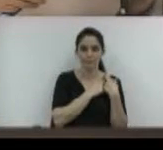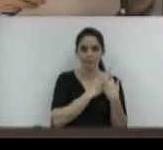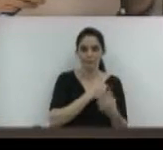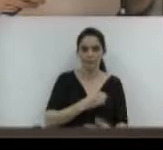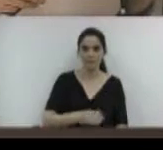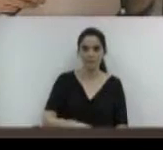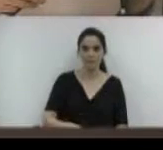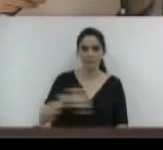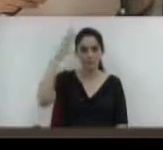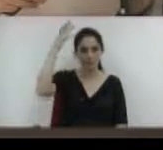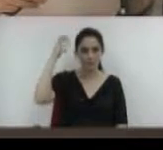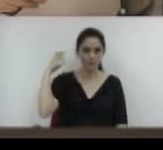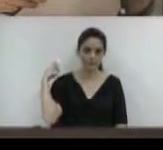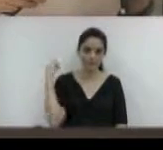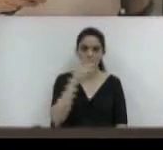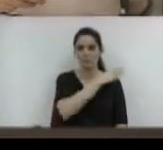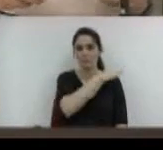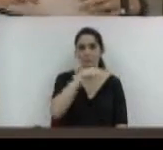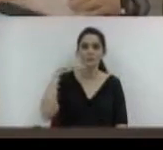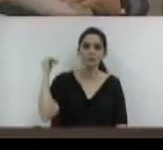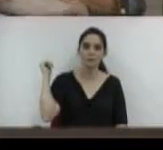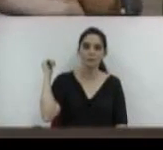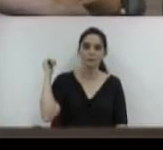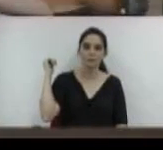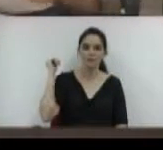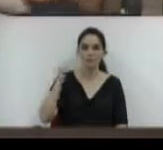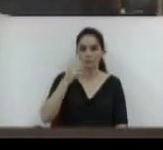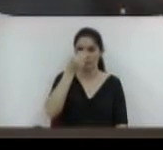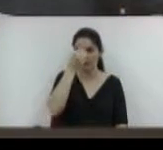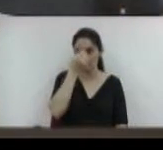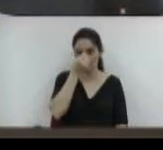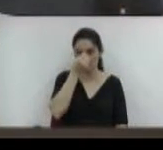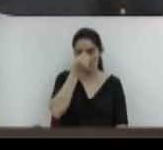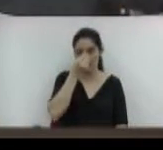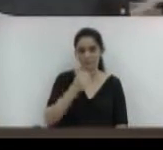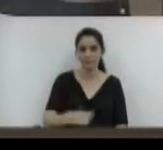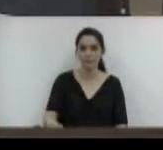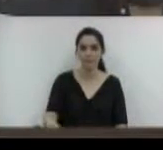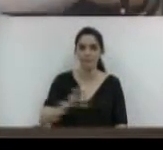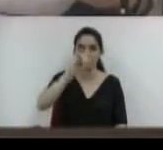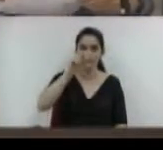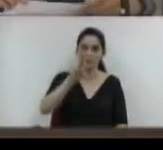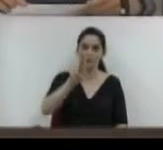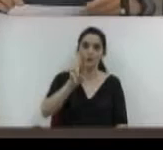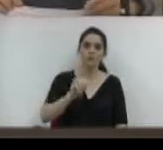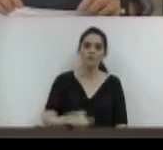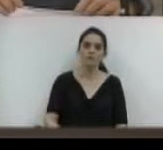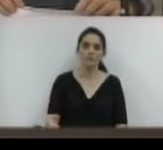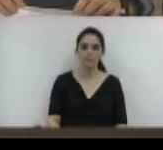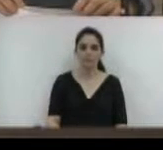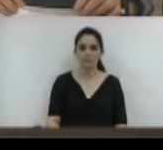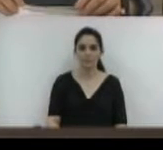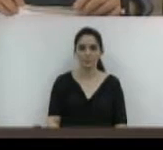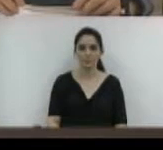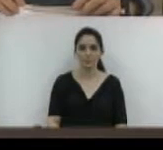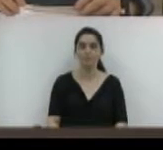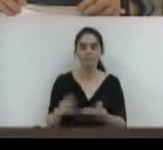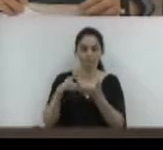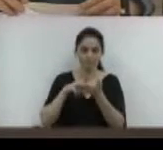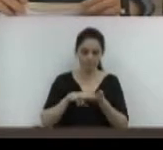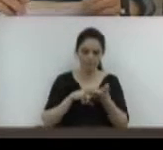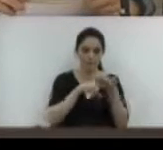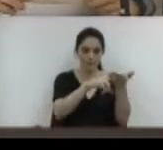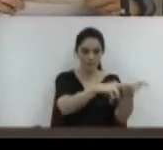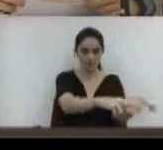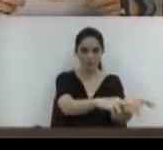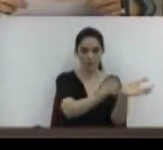Jorge de Freitas, Érica Monteiro e José Eduardo Monteiro Júnior. Projeto de decreto legislativo número 20 é recebido pela mesa